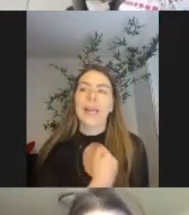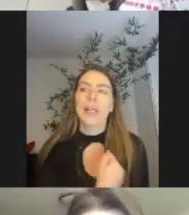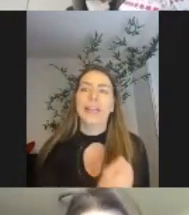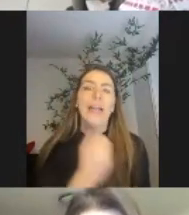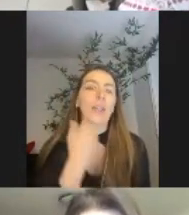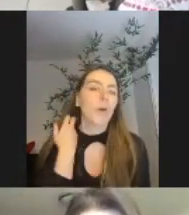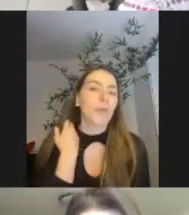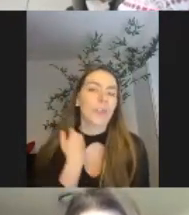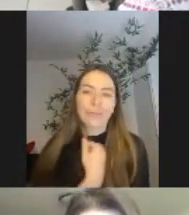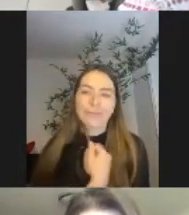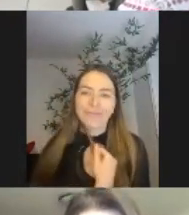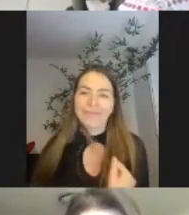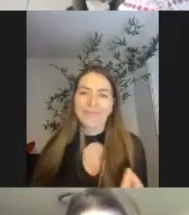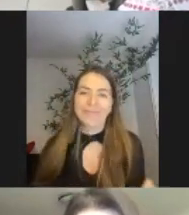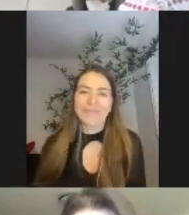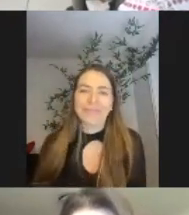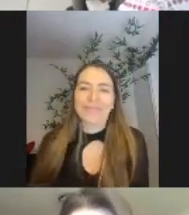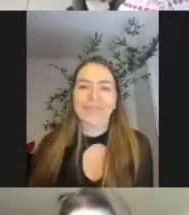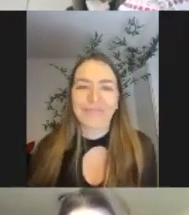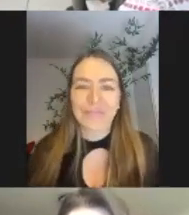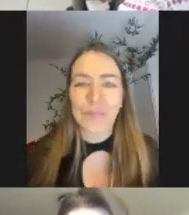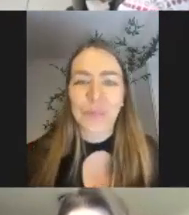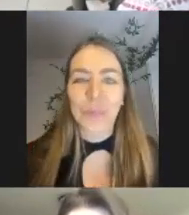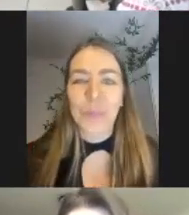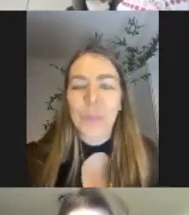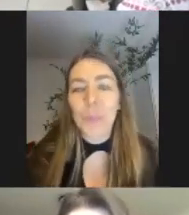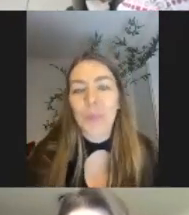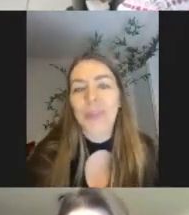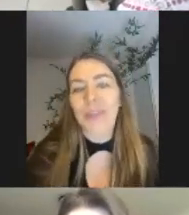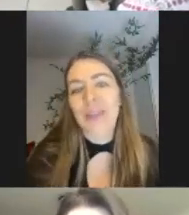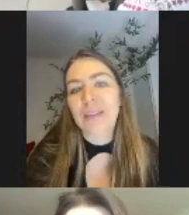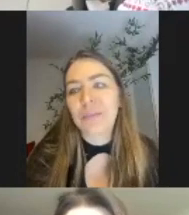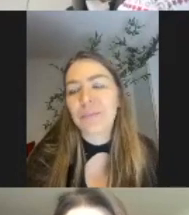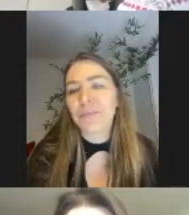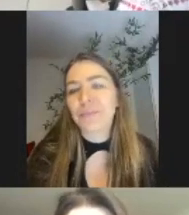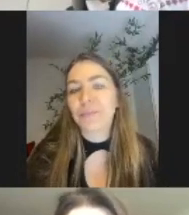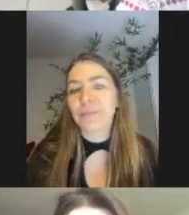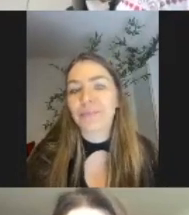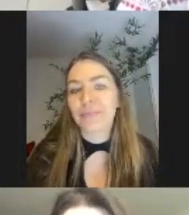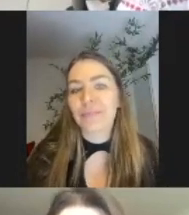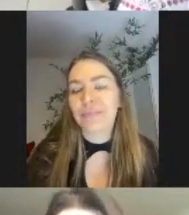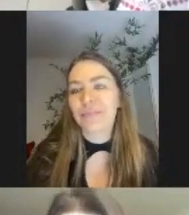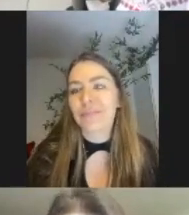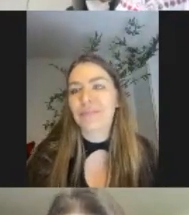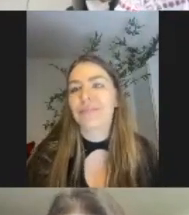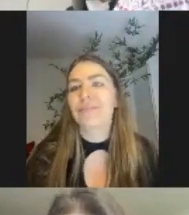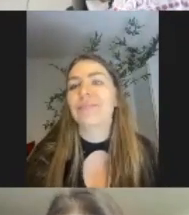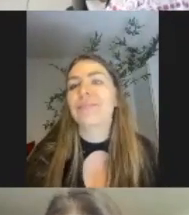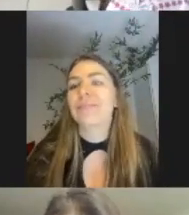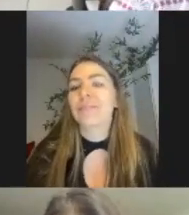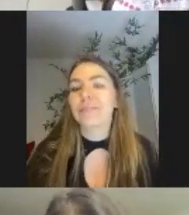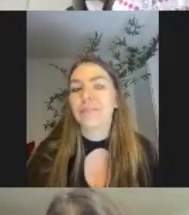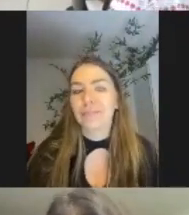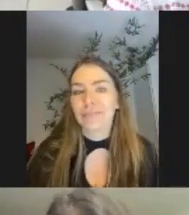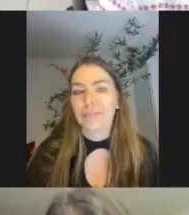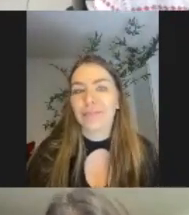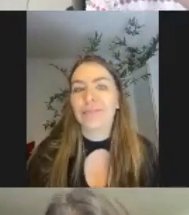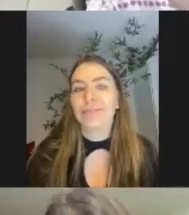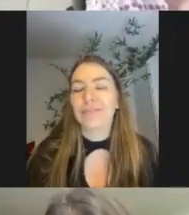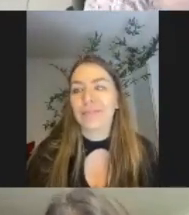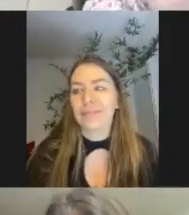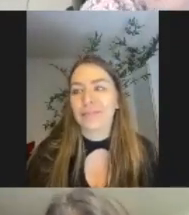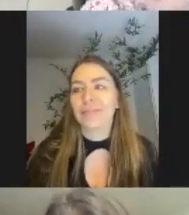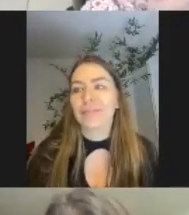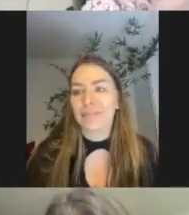Nossa, né? ia longe. Ia longe. Então, esse exercício de montagem de cardápio, gente, é a coisa mais bonita de um